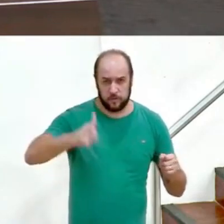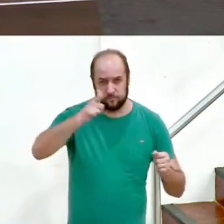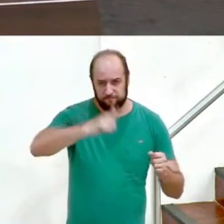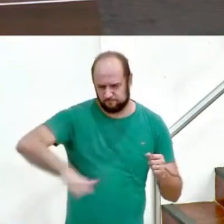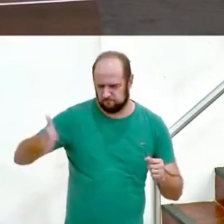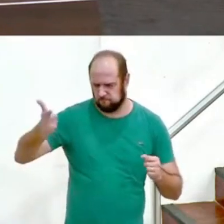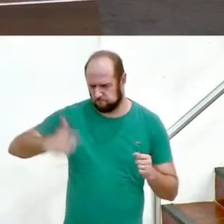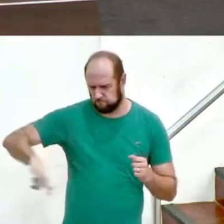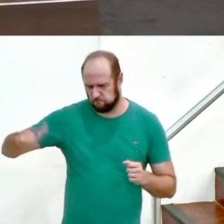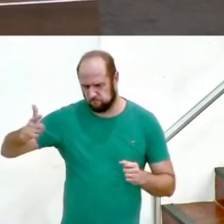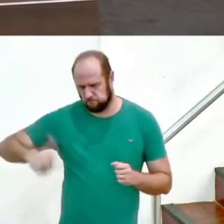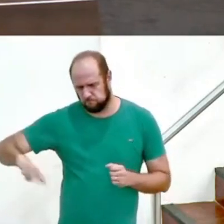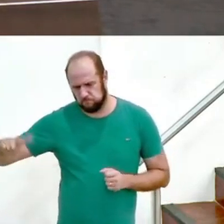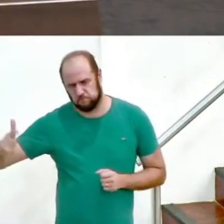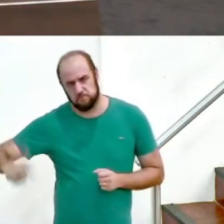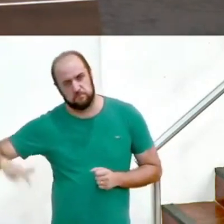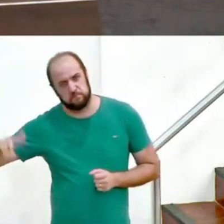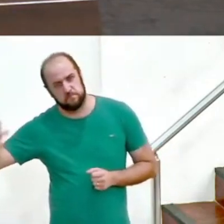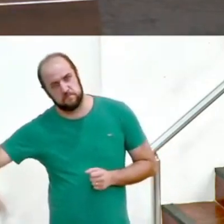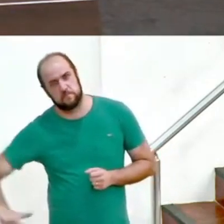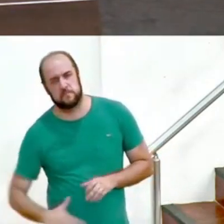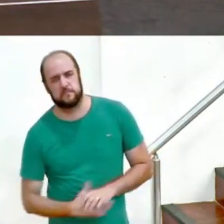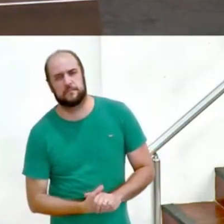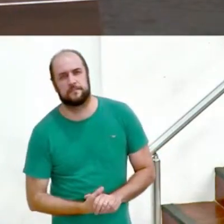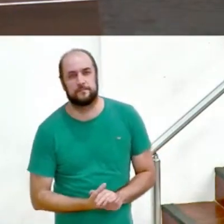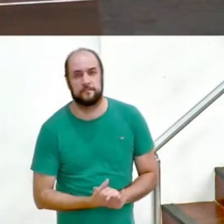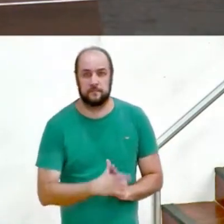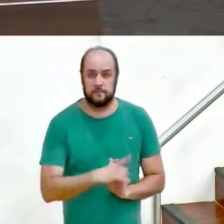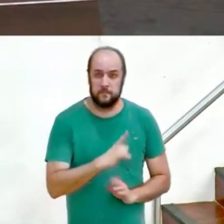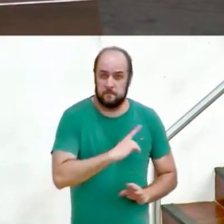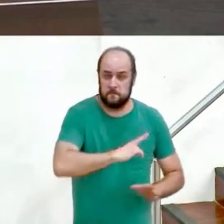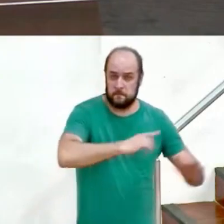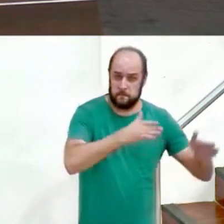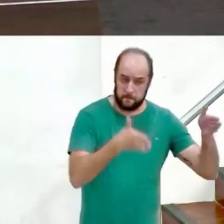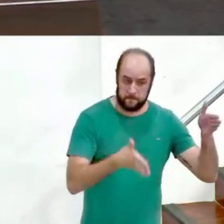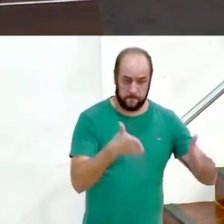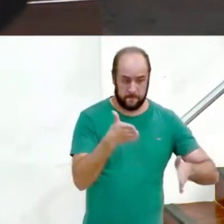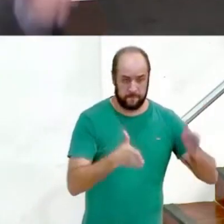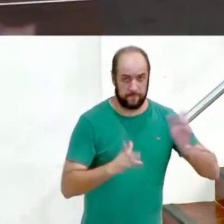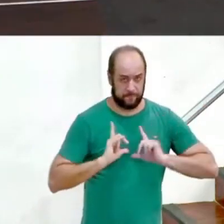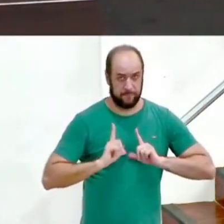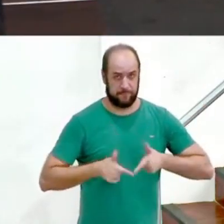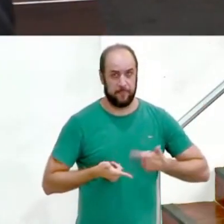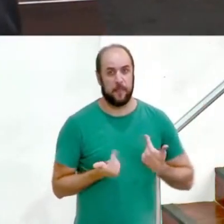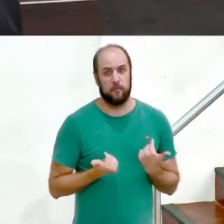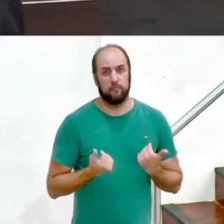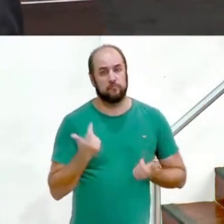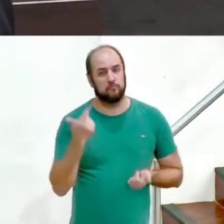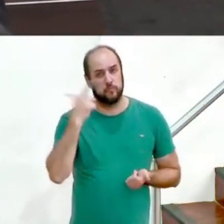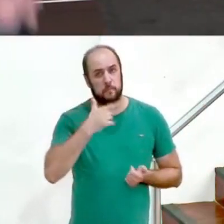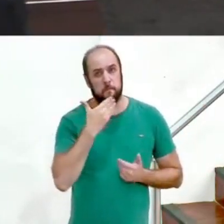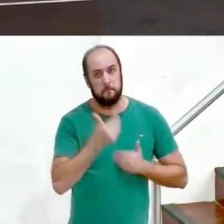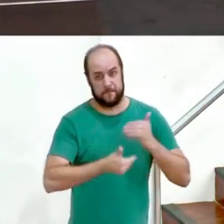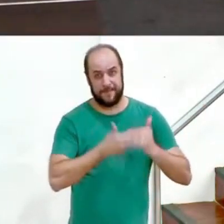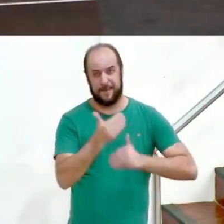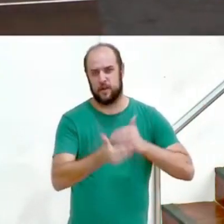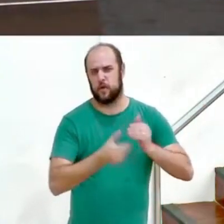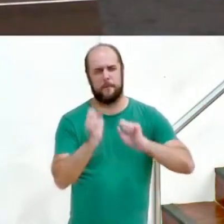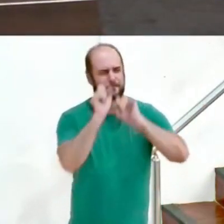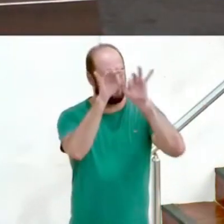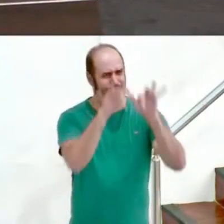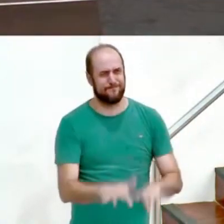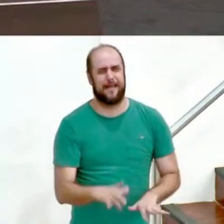várias vezes. Tivemos alguns momentos na história do povo de Israel de grande prosperidade, de grandes